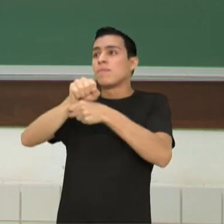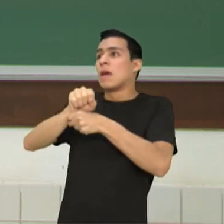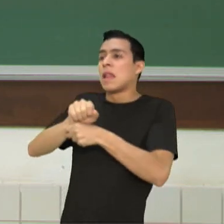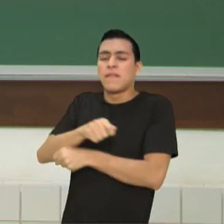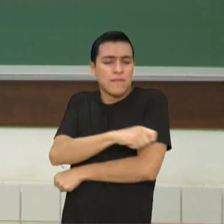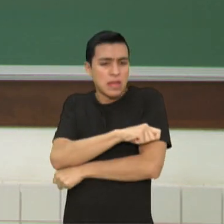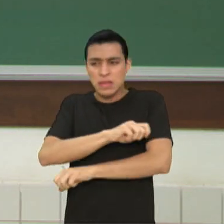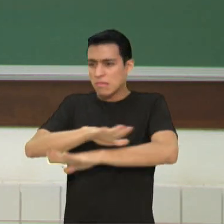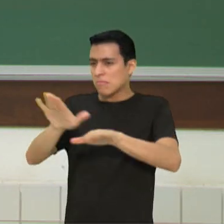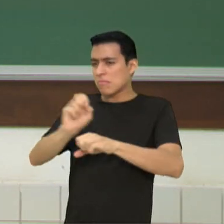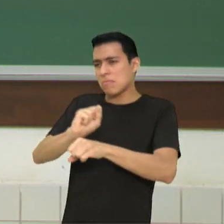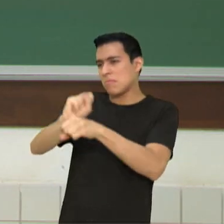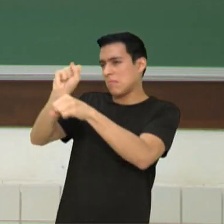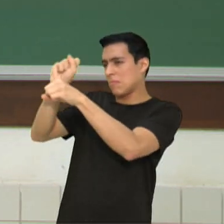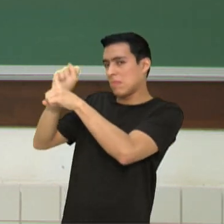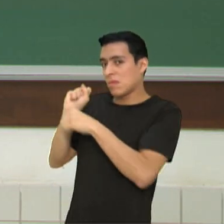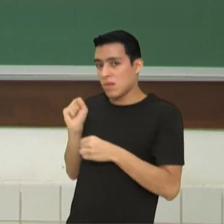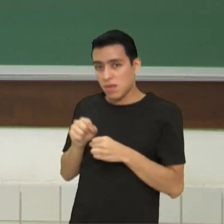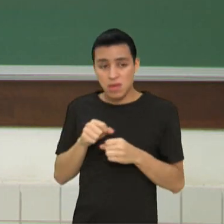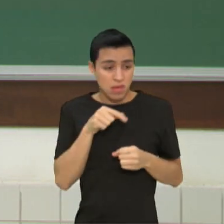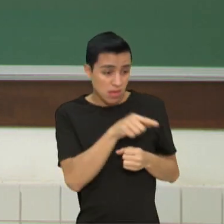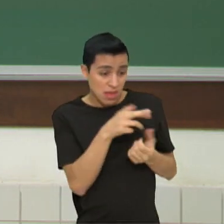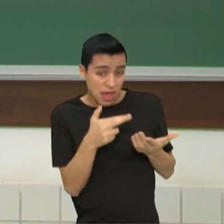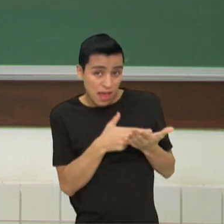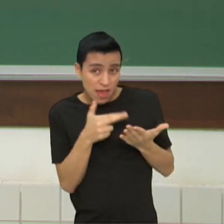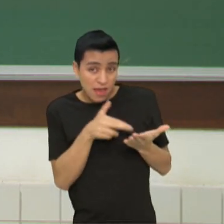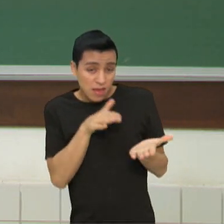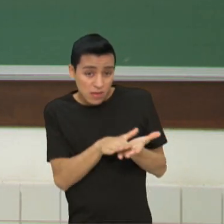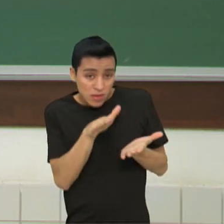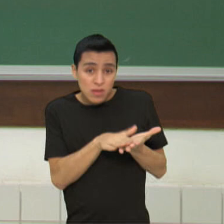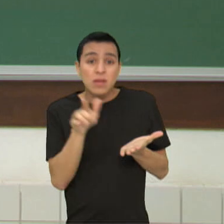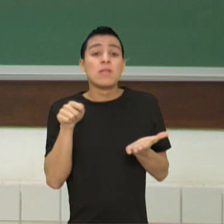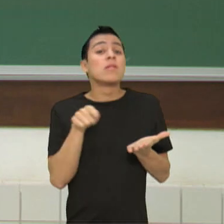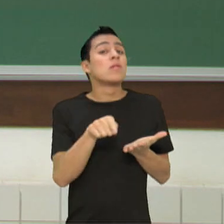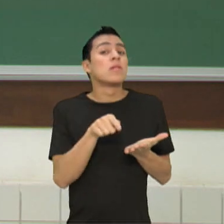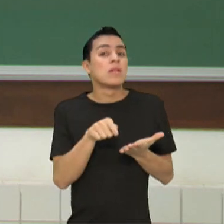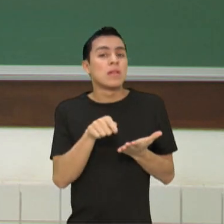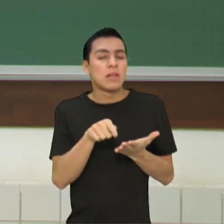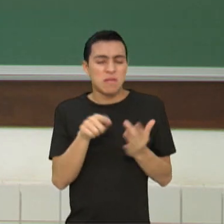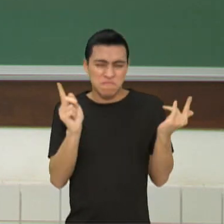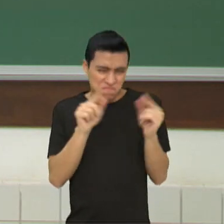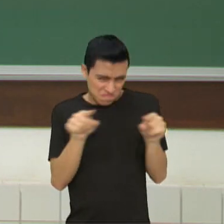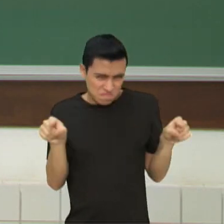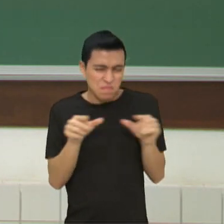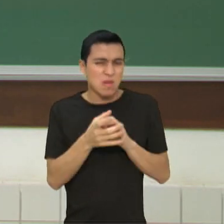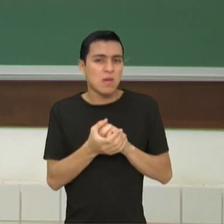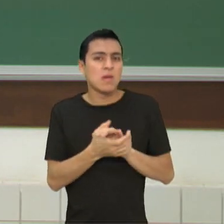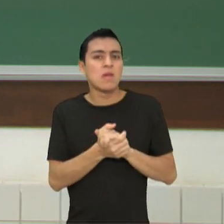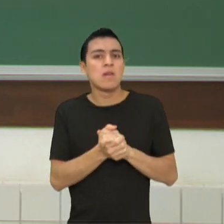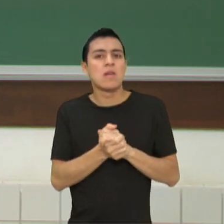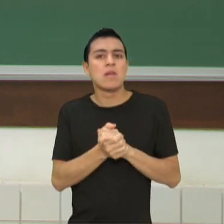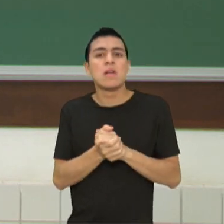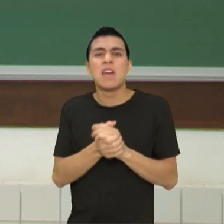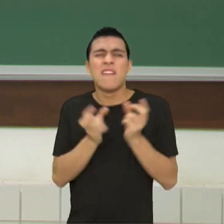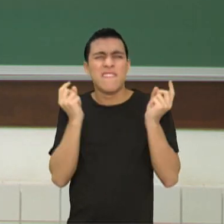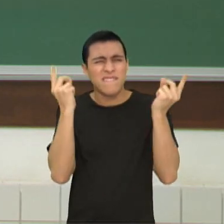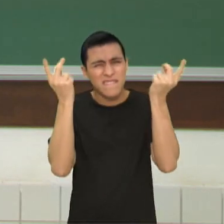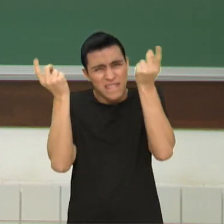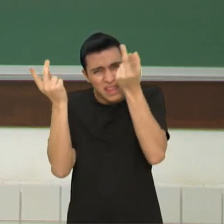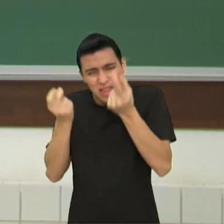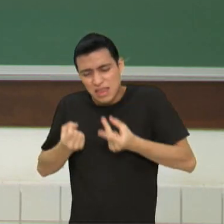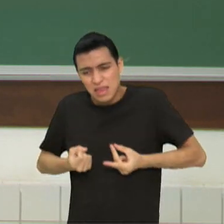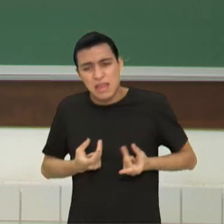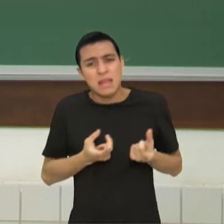seus filhos. A revista científica que publicou isso, a Lancet, na época vendeu muitos